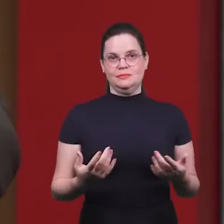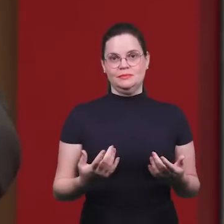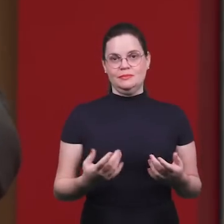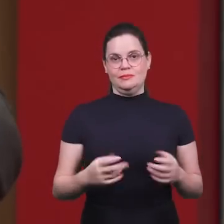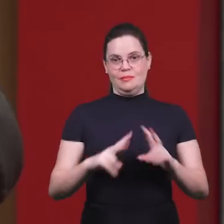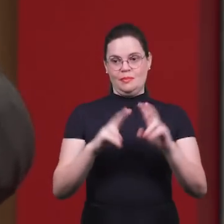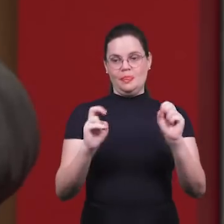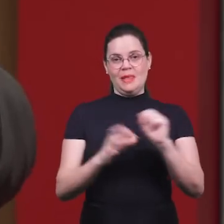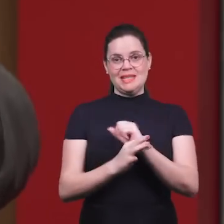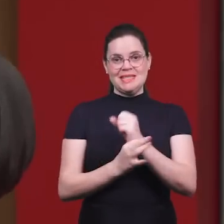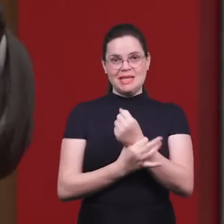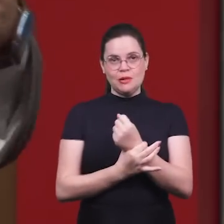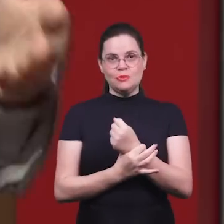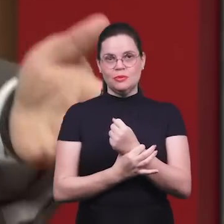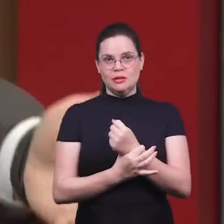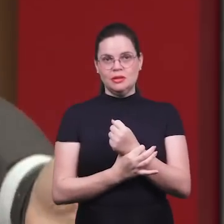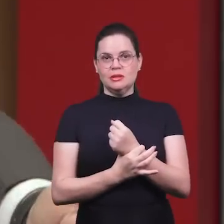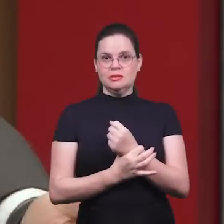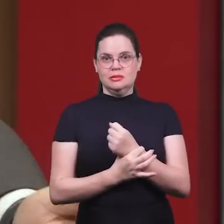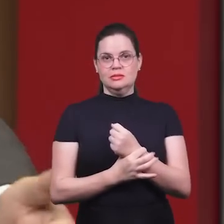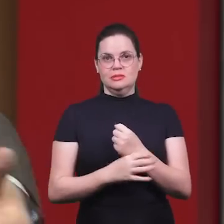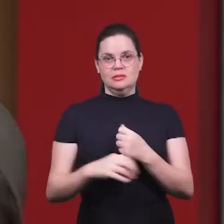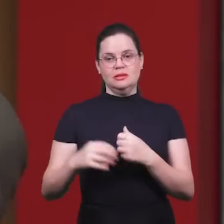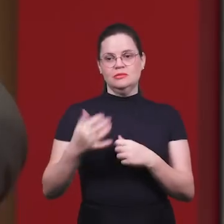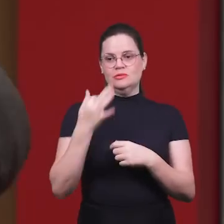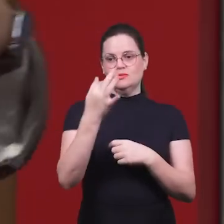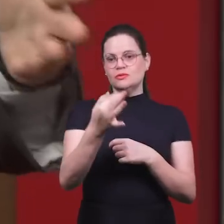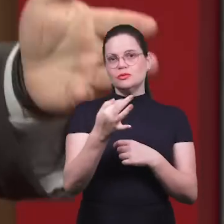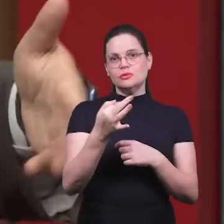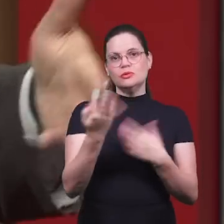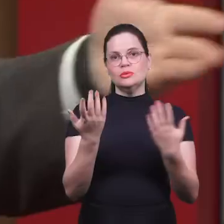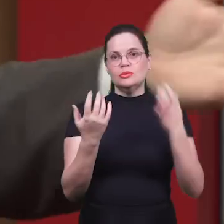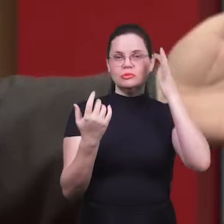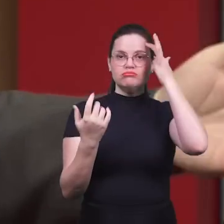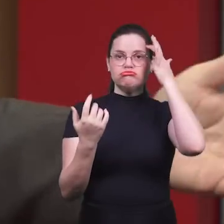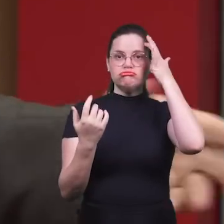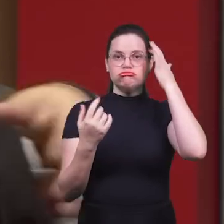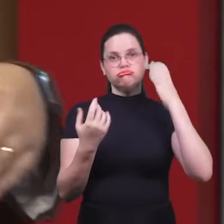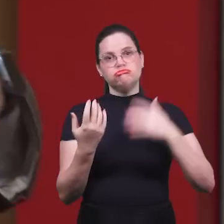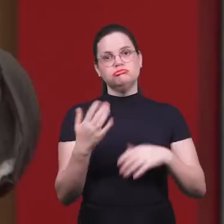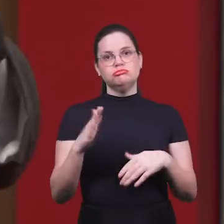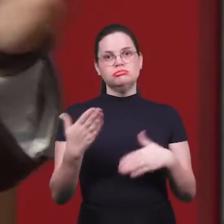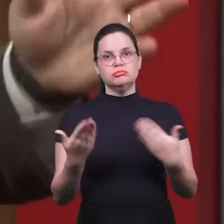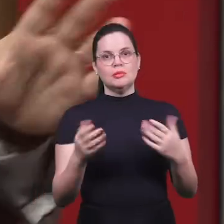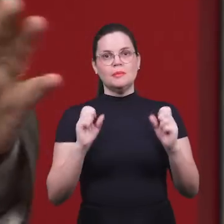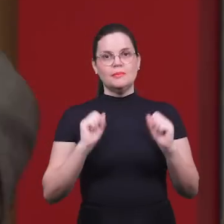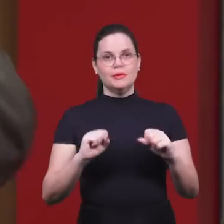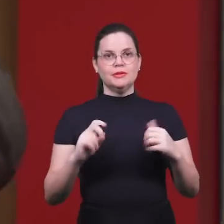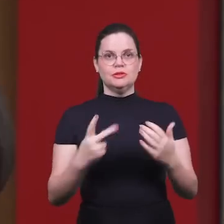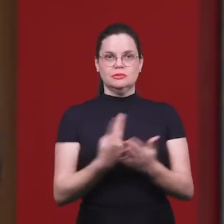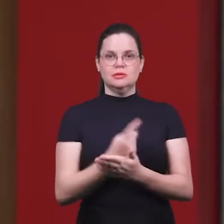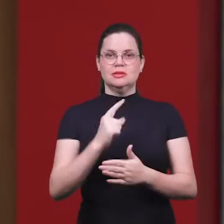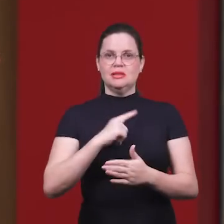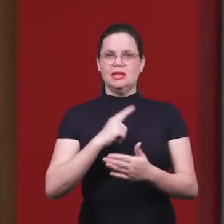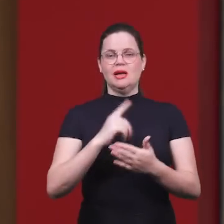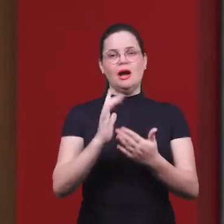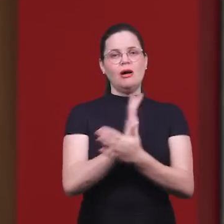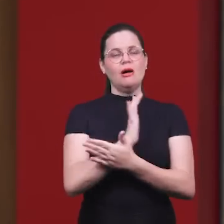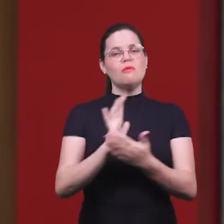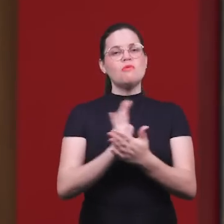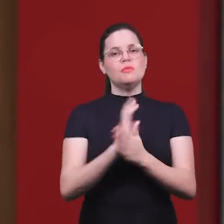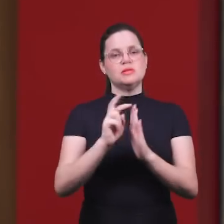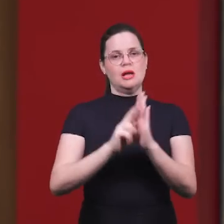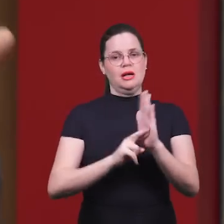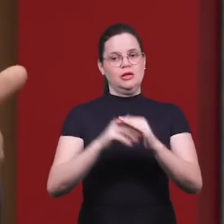que dificilmente a gente vai ter muita estabilidade no futuro. Os concursos, está tendo agora o Enem dos concursos, está tendo várias mudanças nesse